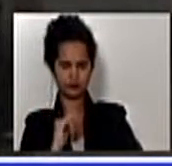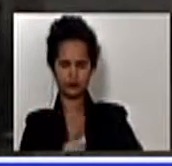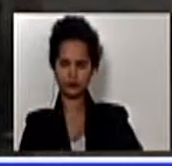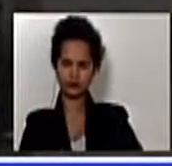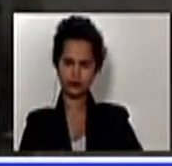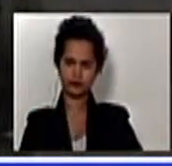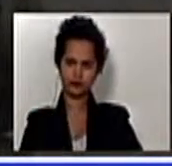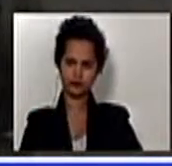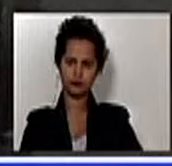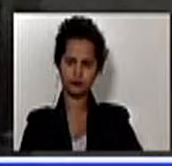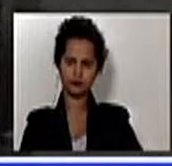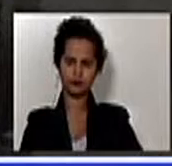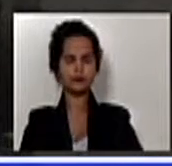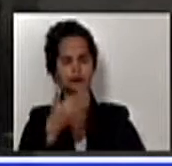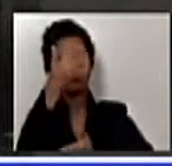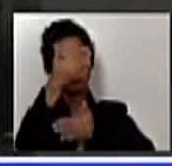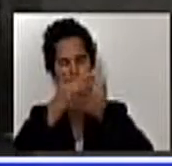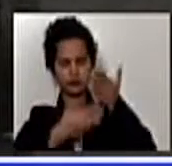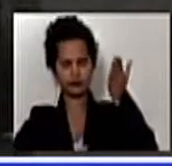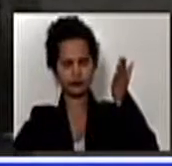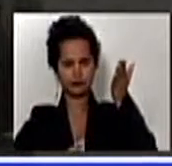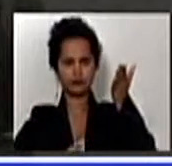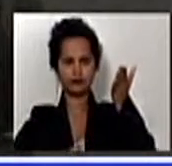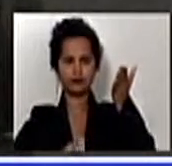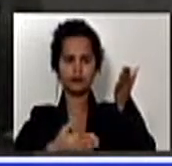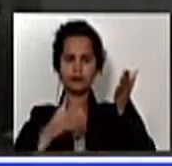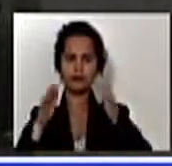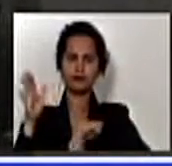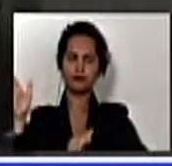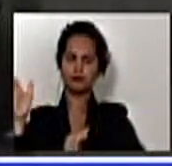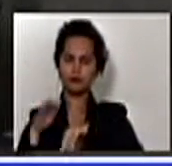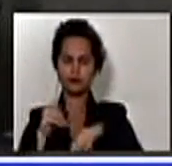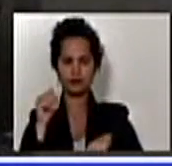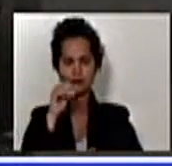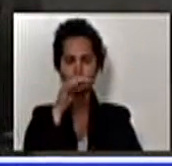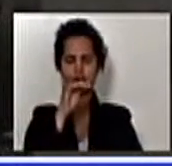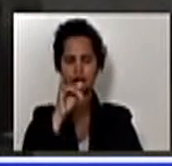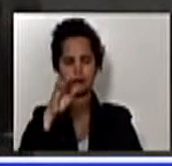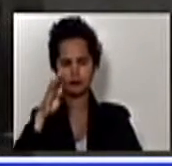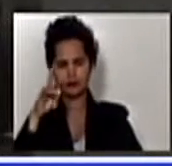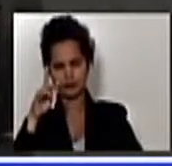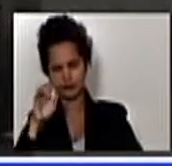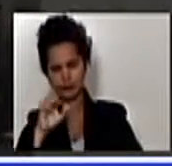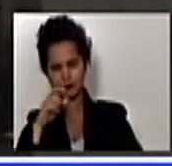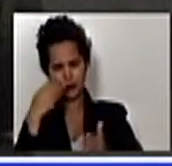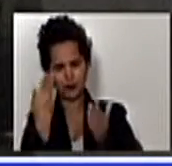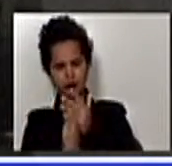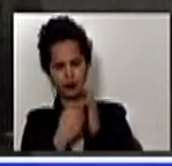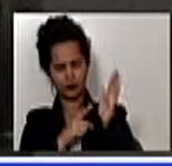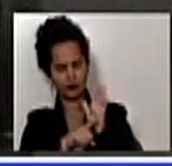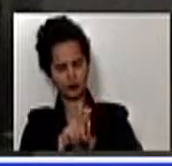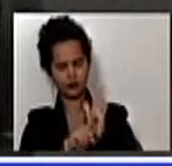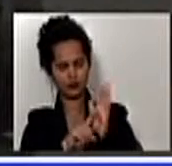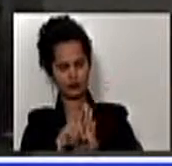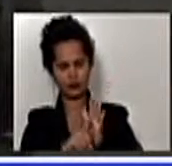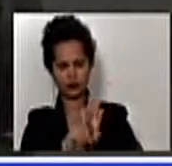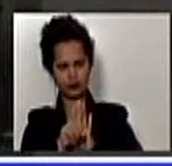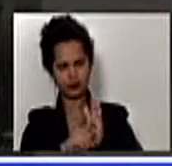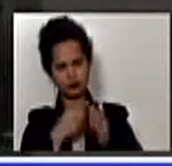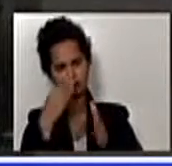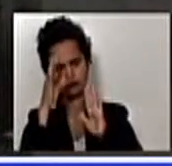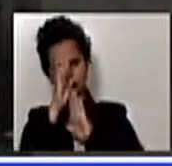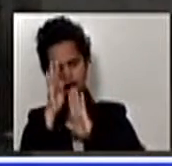A gente fez uma nota técnica, contratou a FIPE para fazer um estudo econômico para